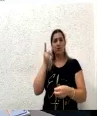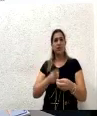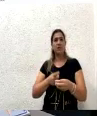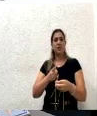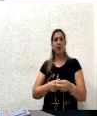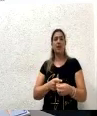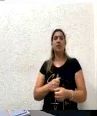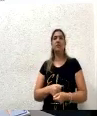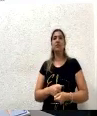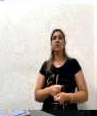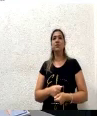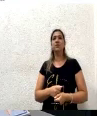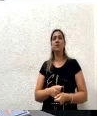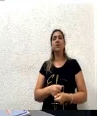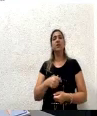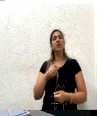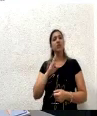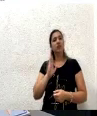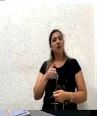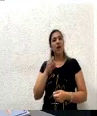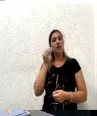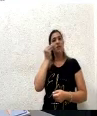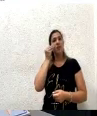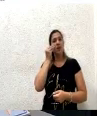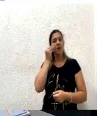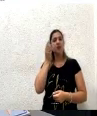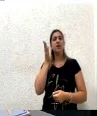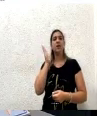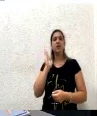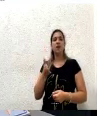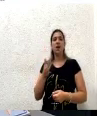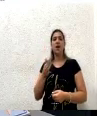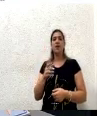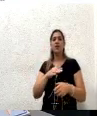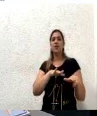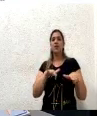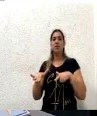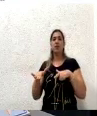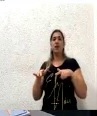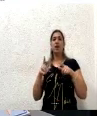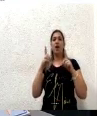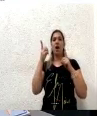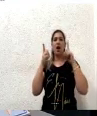A gente teve as experiências aí da semana do carnaval.